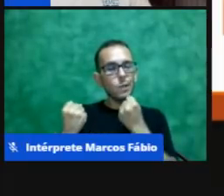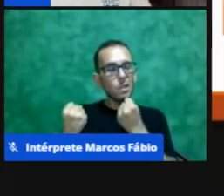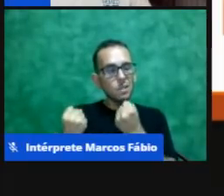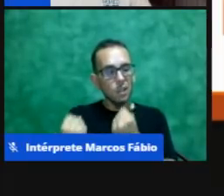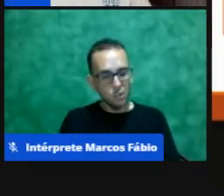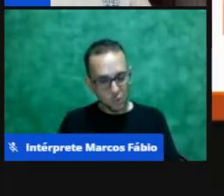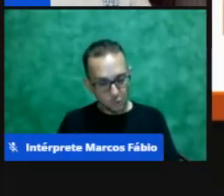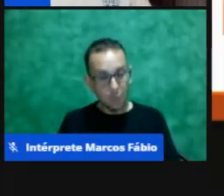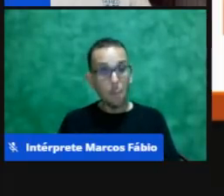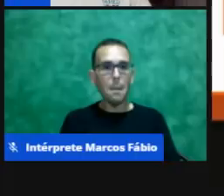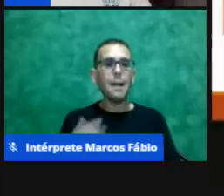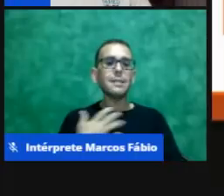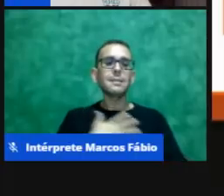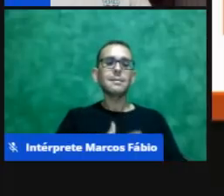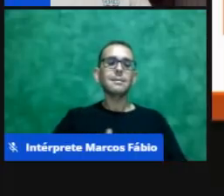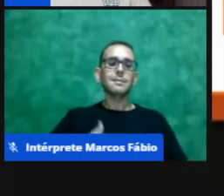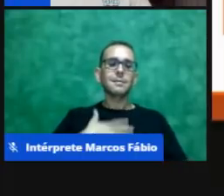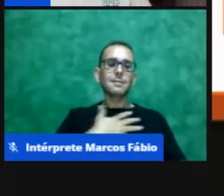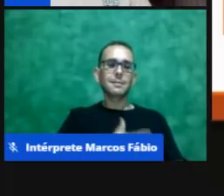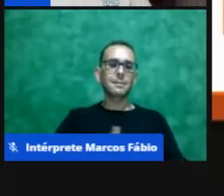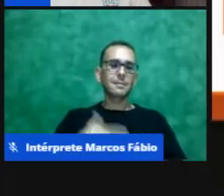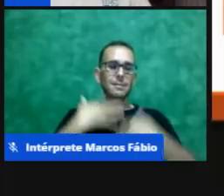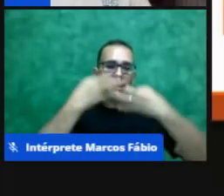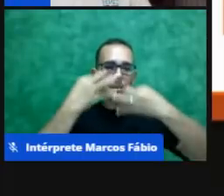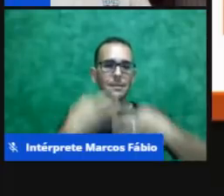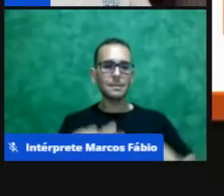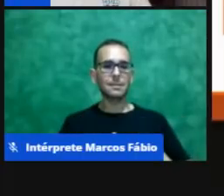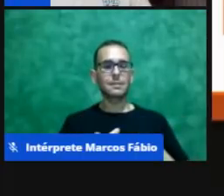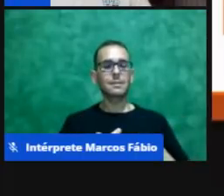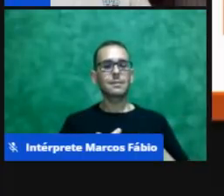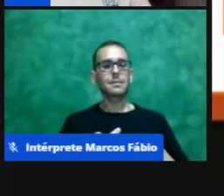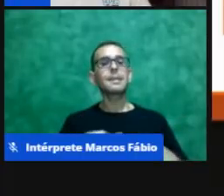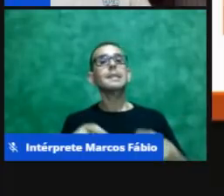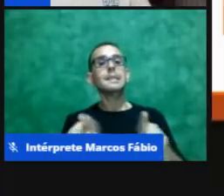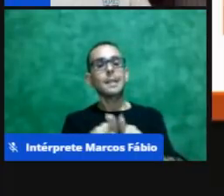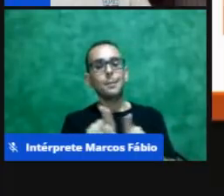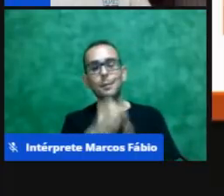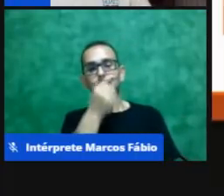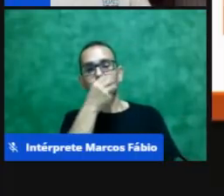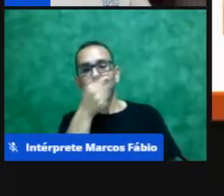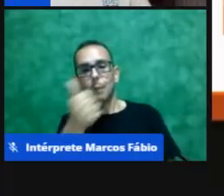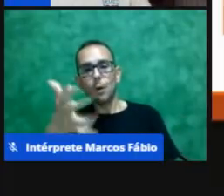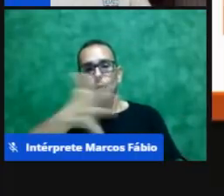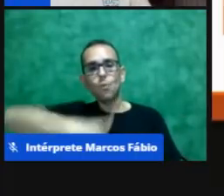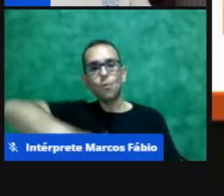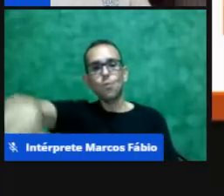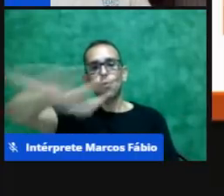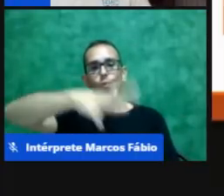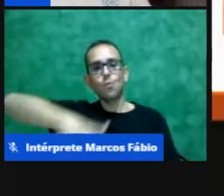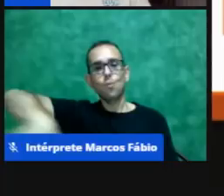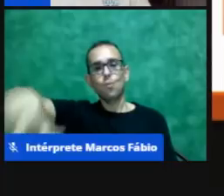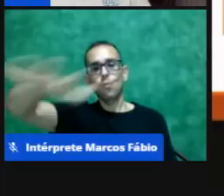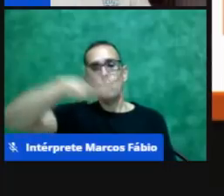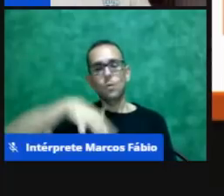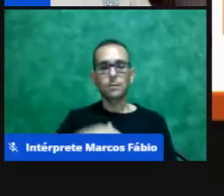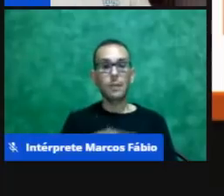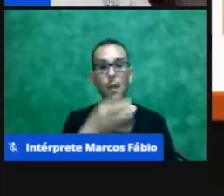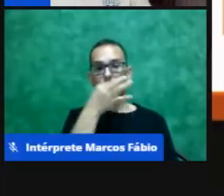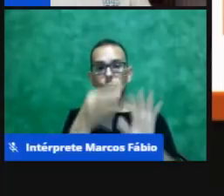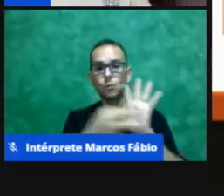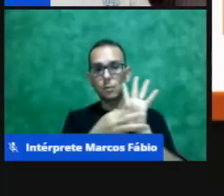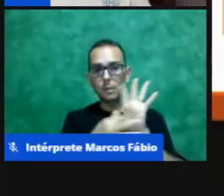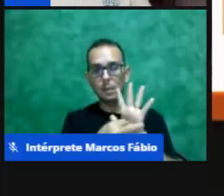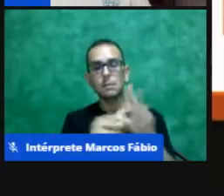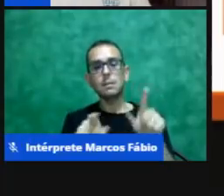assim, é muito gratificante chegar no final e colher alguns frutos muito positivos em relação a isso. Então, é uma sugestão e que